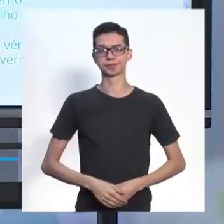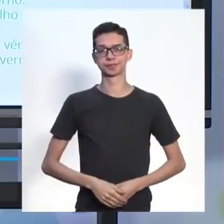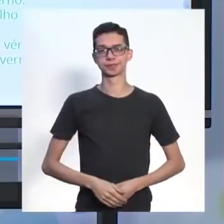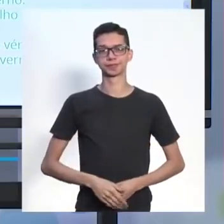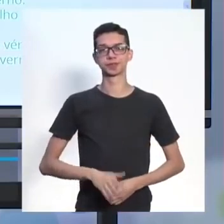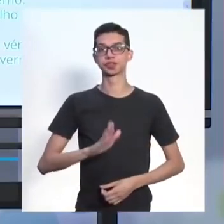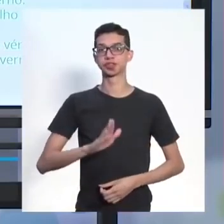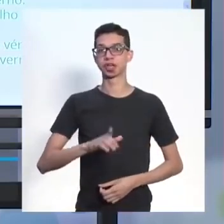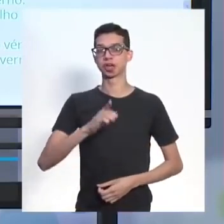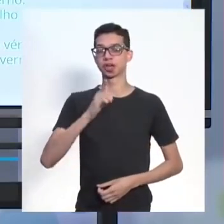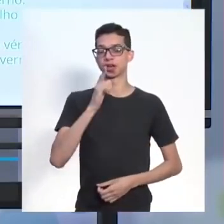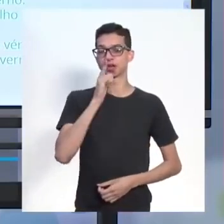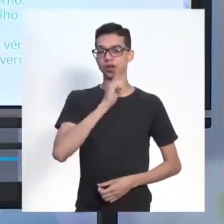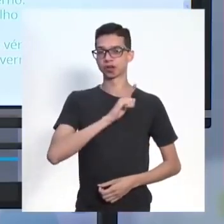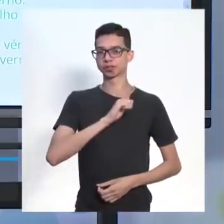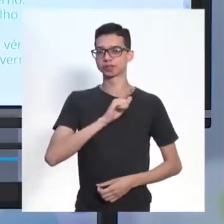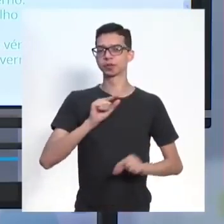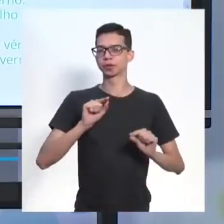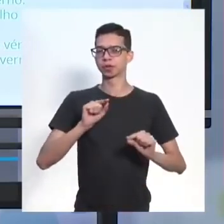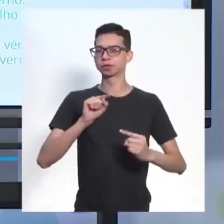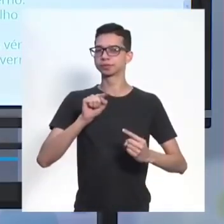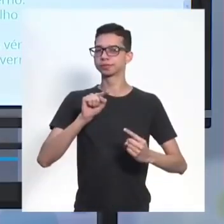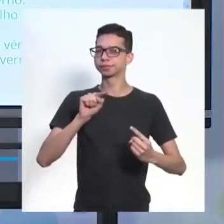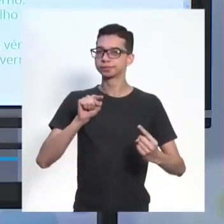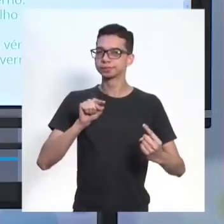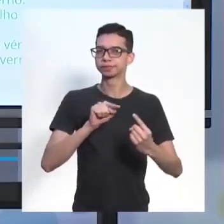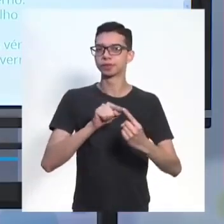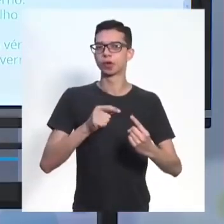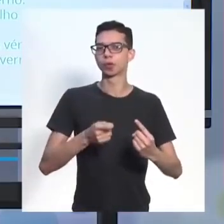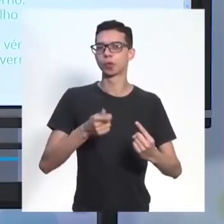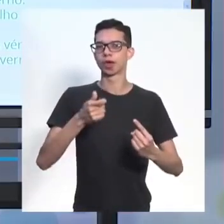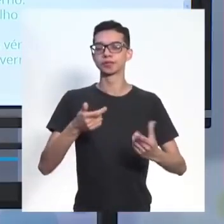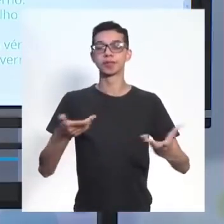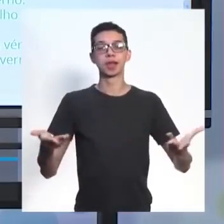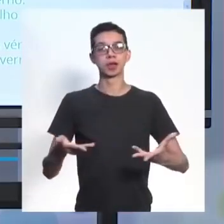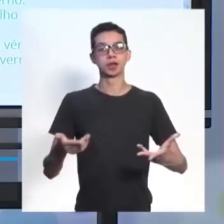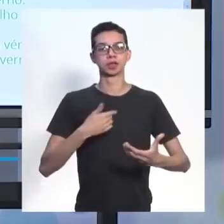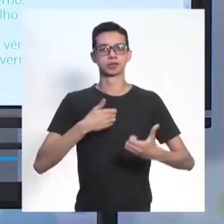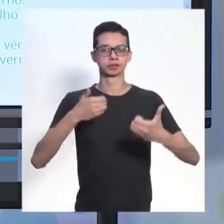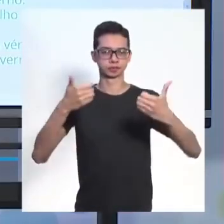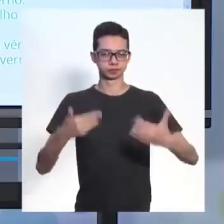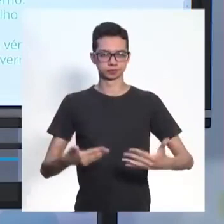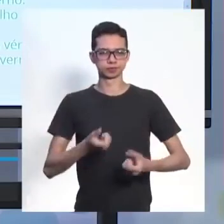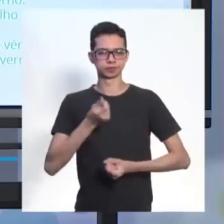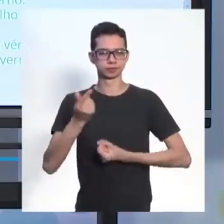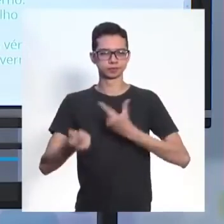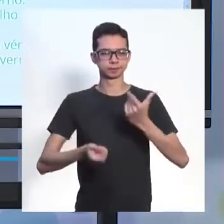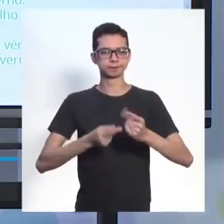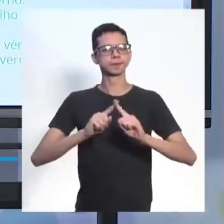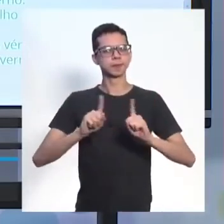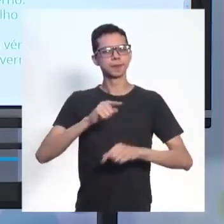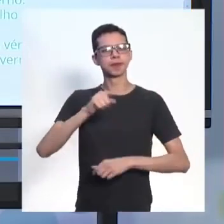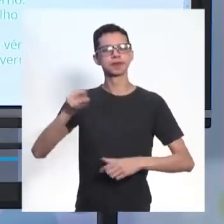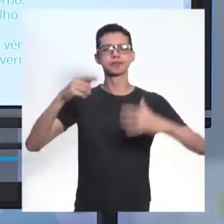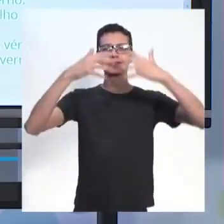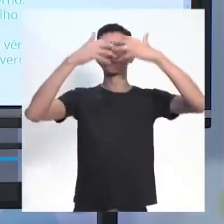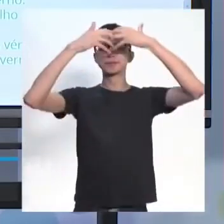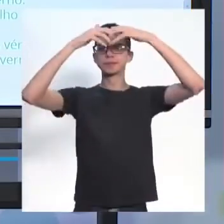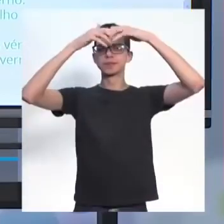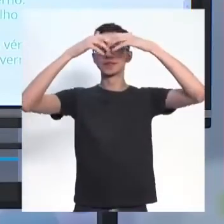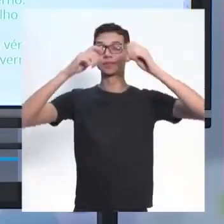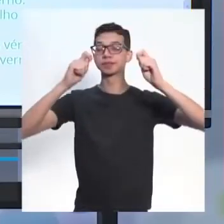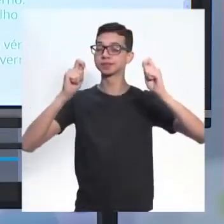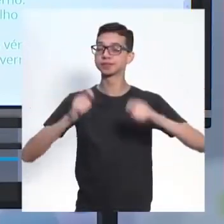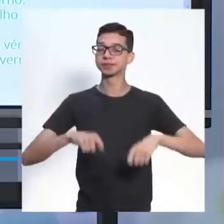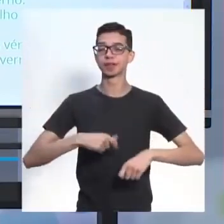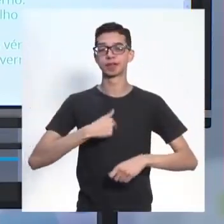caminho aí a gente já conseguiu trilhar, já conseguiu chegar. Eu vou dar algumas definições, mas eu poderia pensar de várias formas para